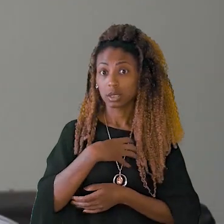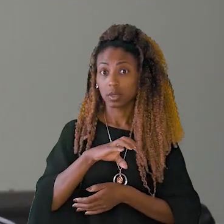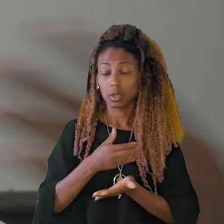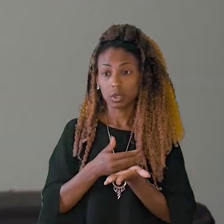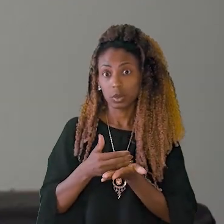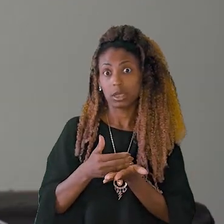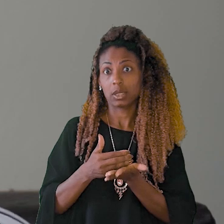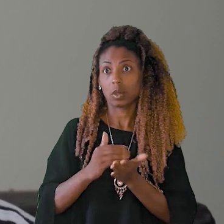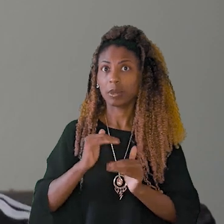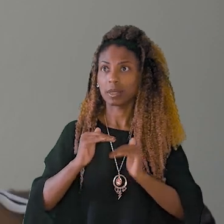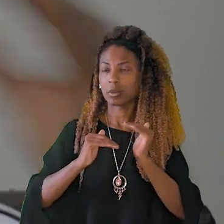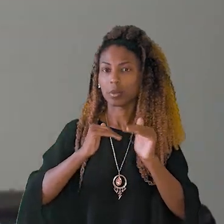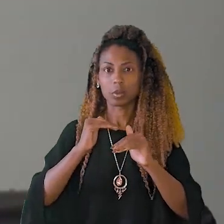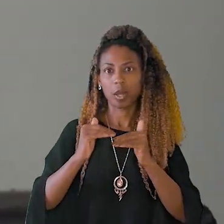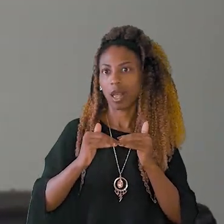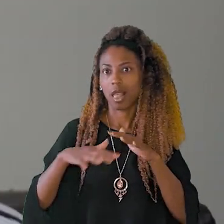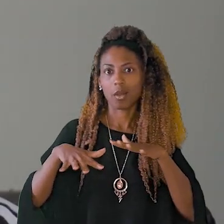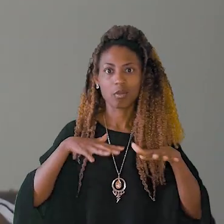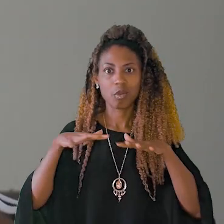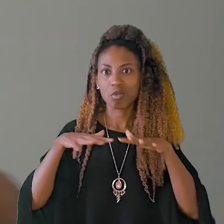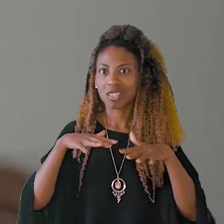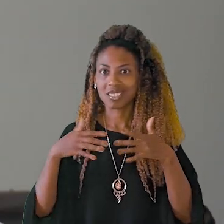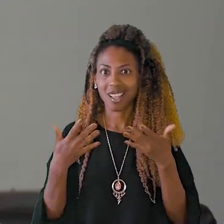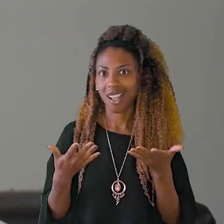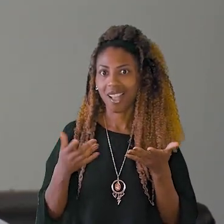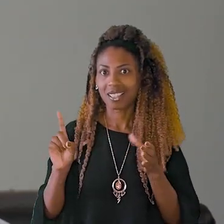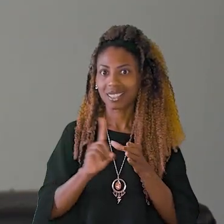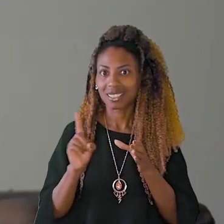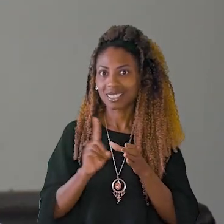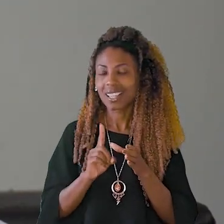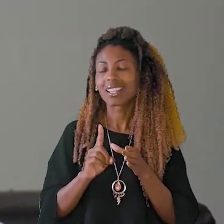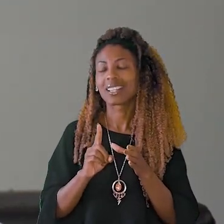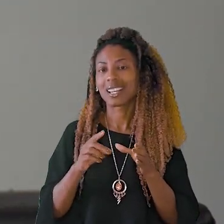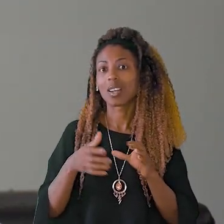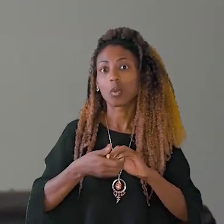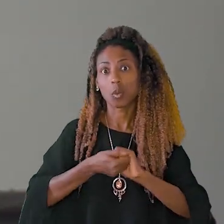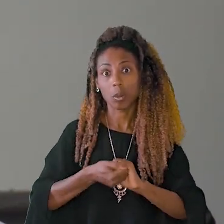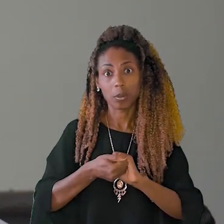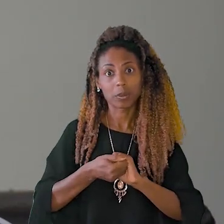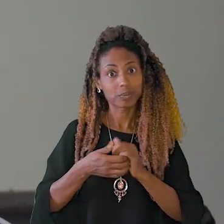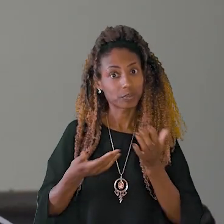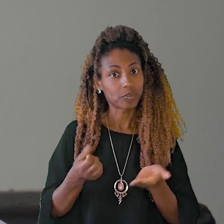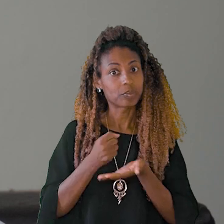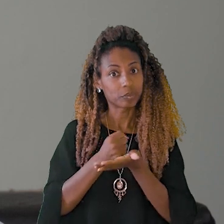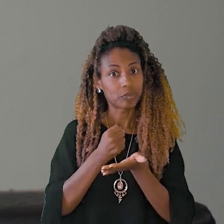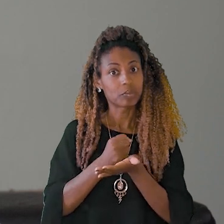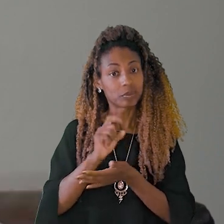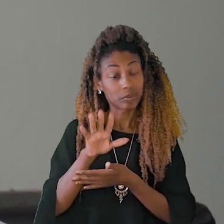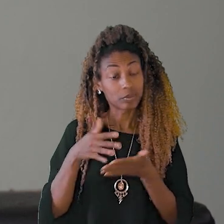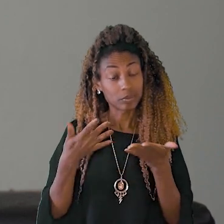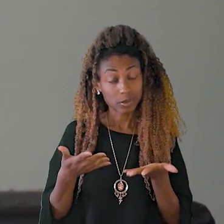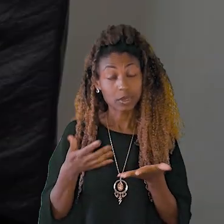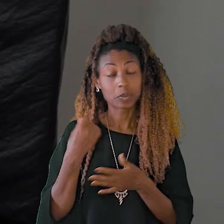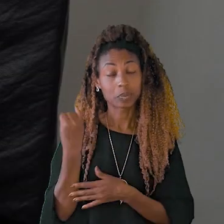a crescer, as aulas começam a se movimentar, começa a agregar também, a cooperar também nesse sentido. Eu acho que isso também faz